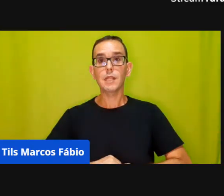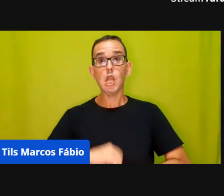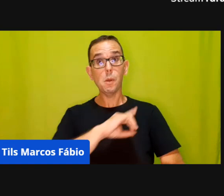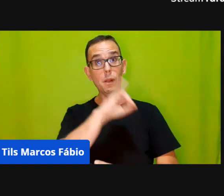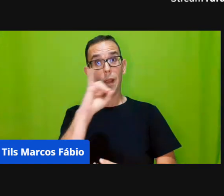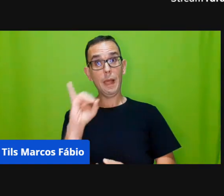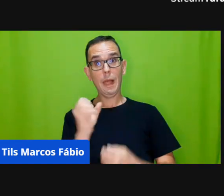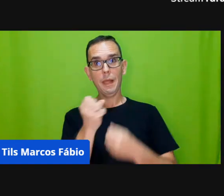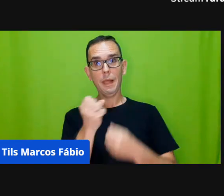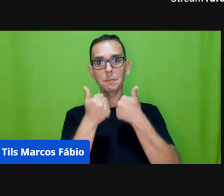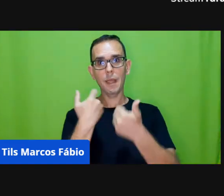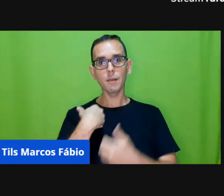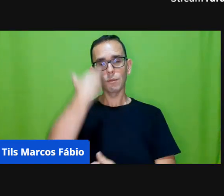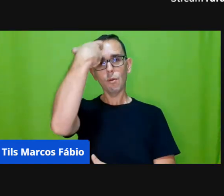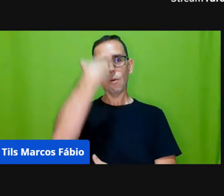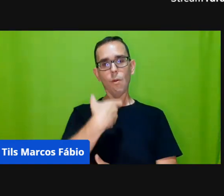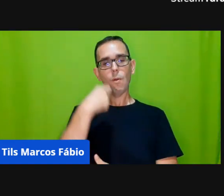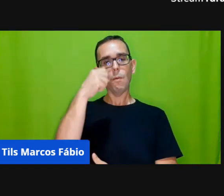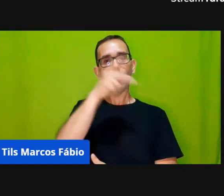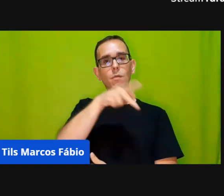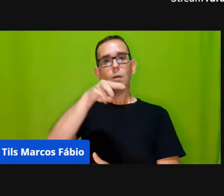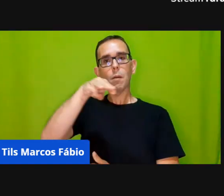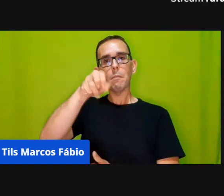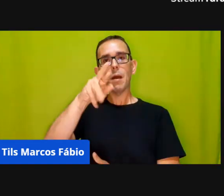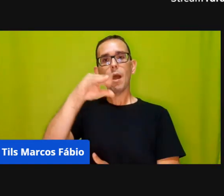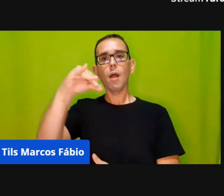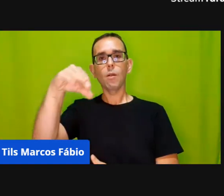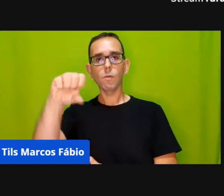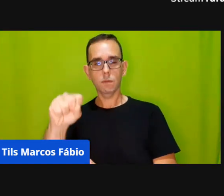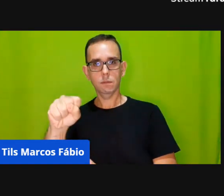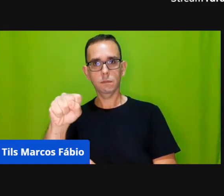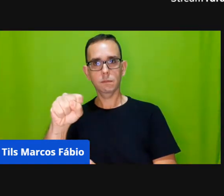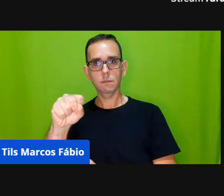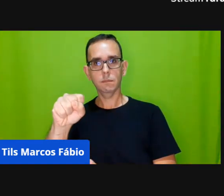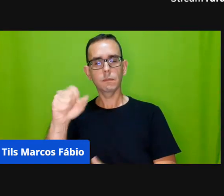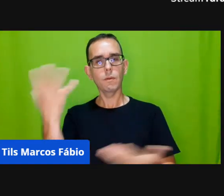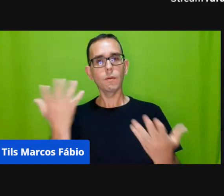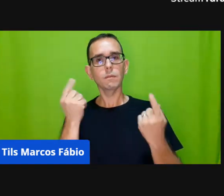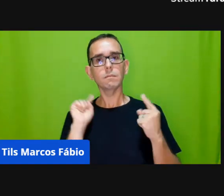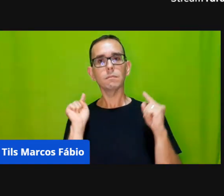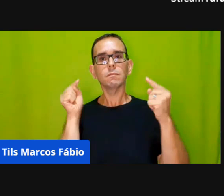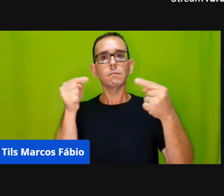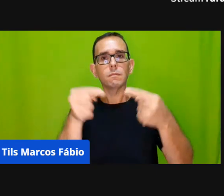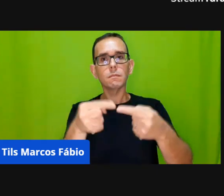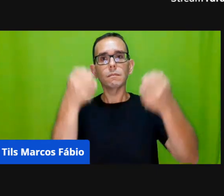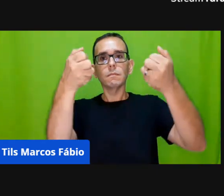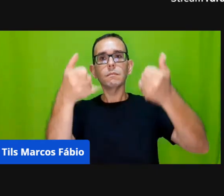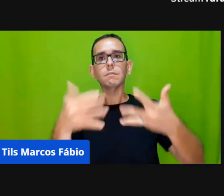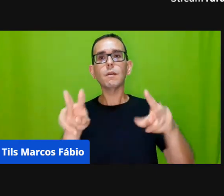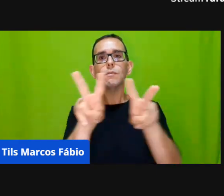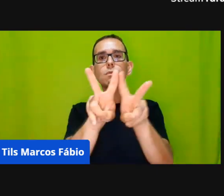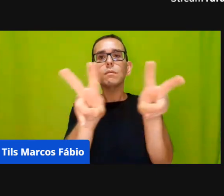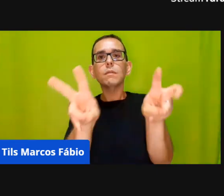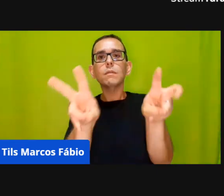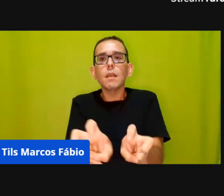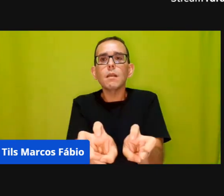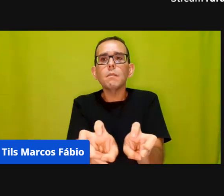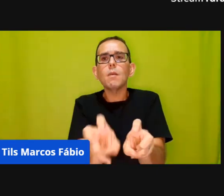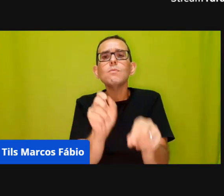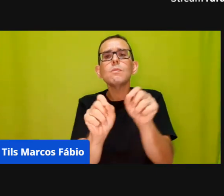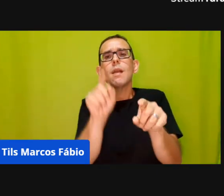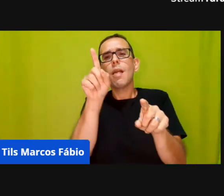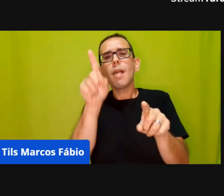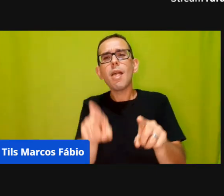Olá, eu sou o Marco Tavares e hoje estou aqui para falar para vocês um tema que é